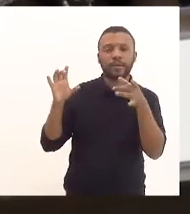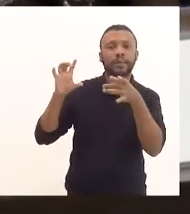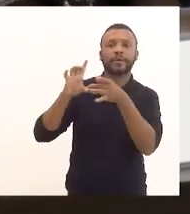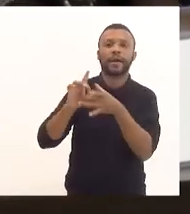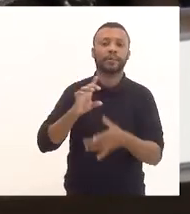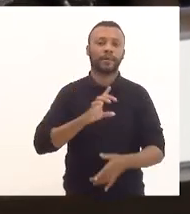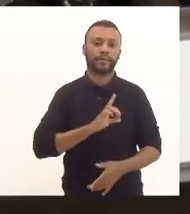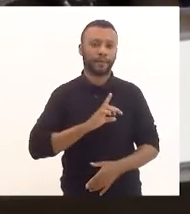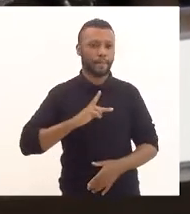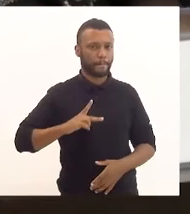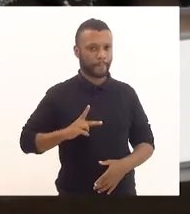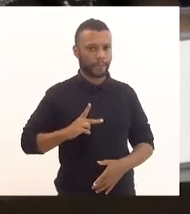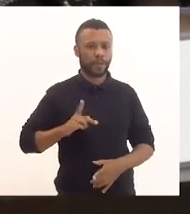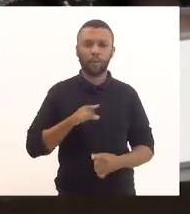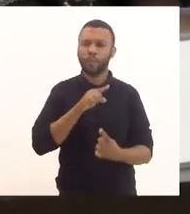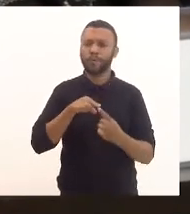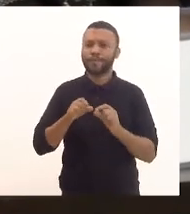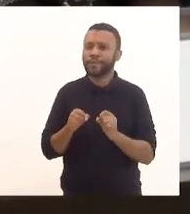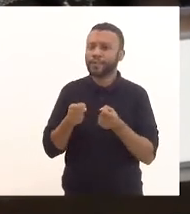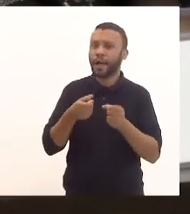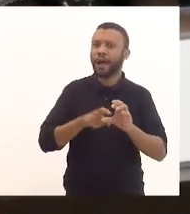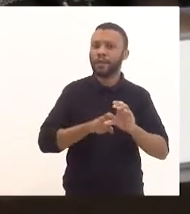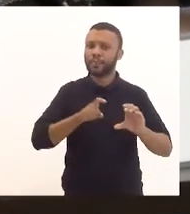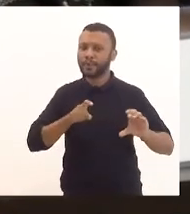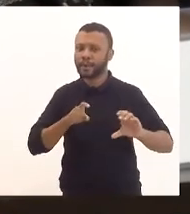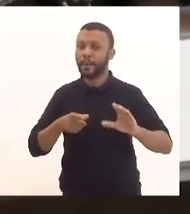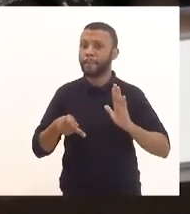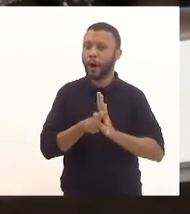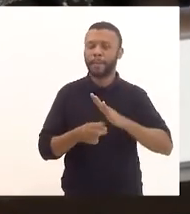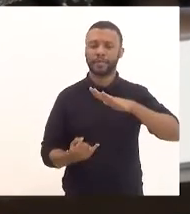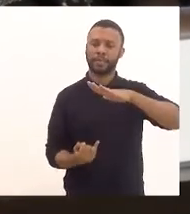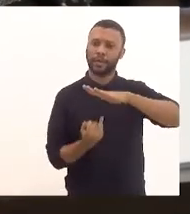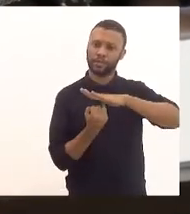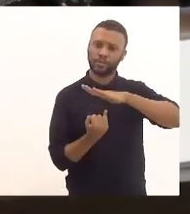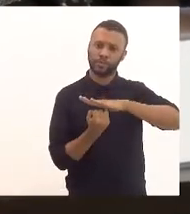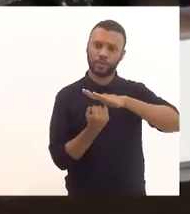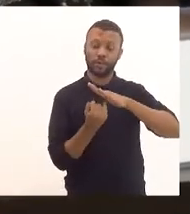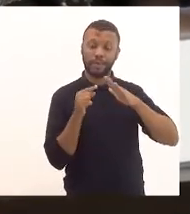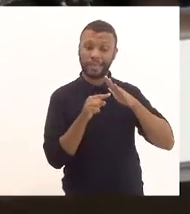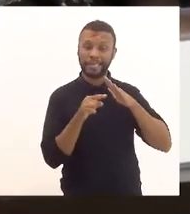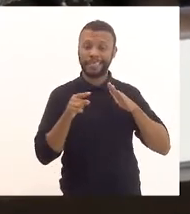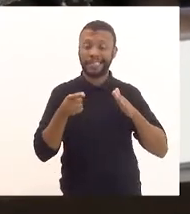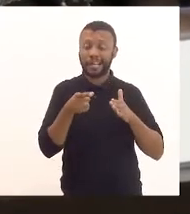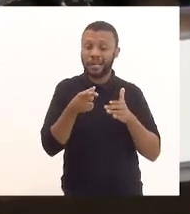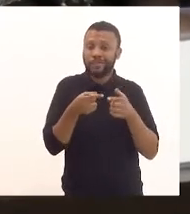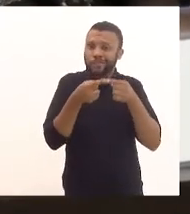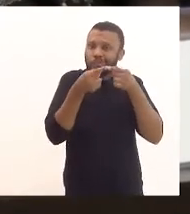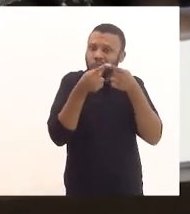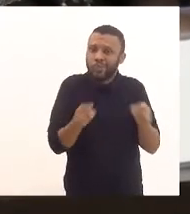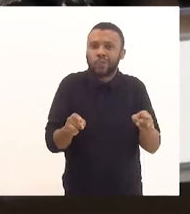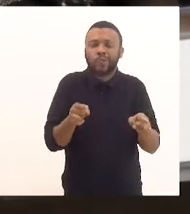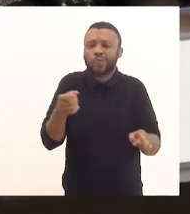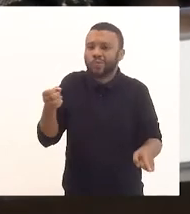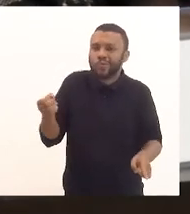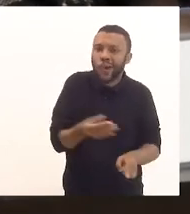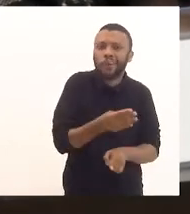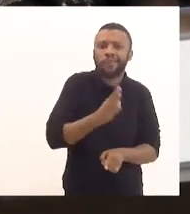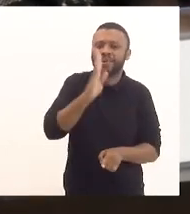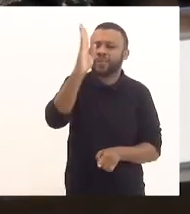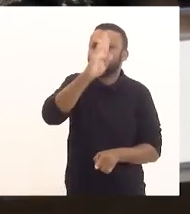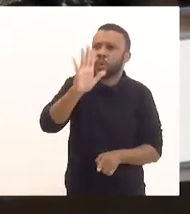Pública fortalecendo a autonomia institucional fato esse inédito em todo o território